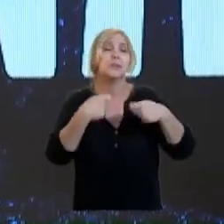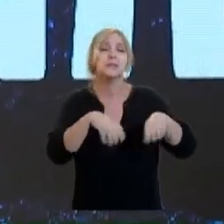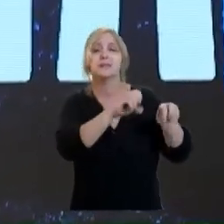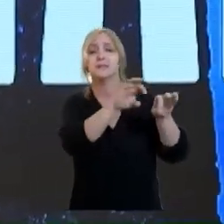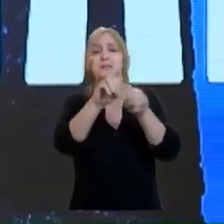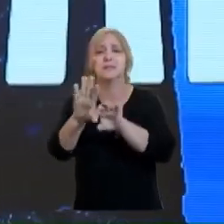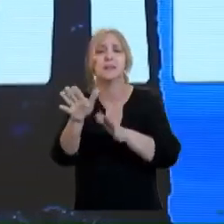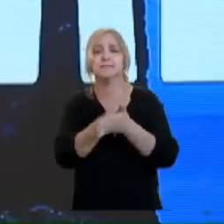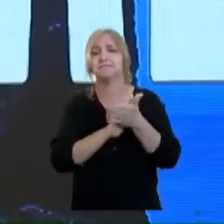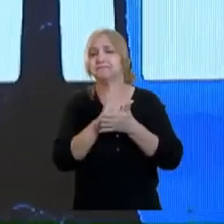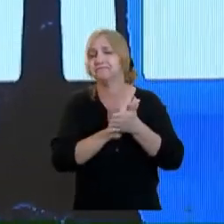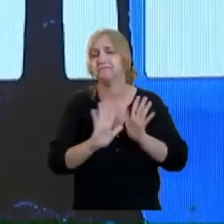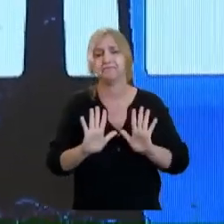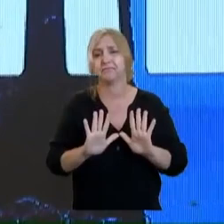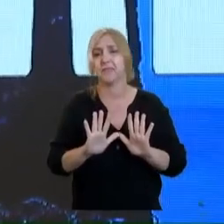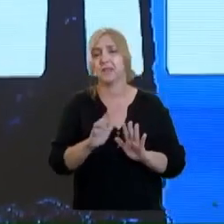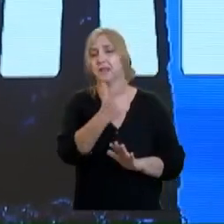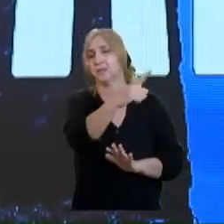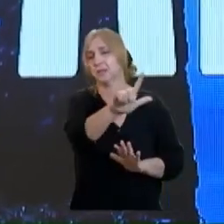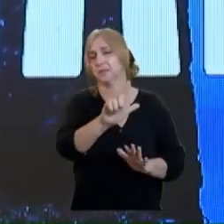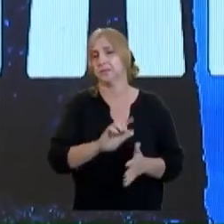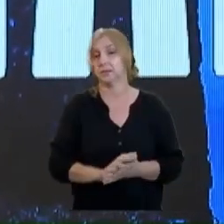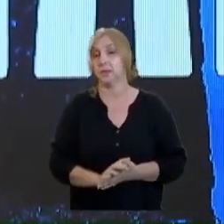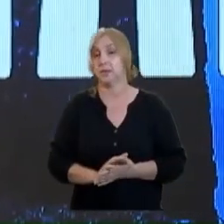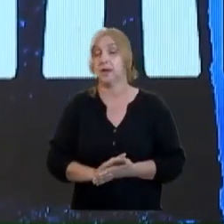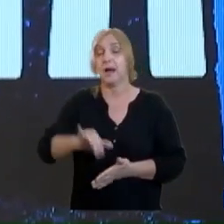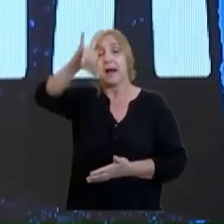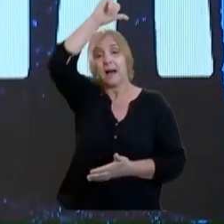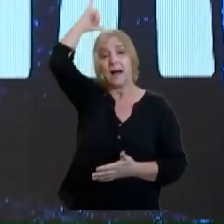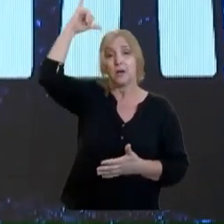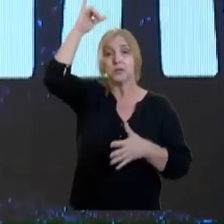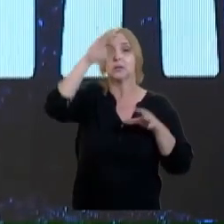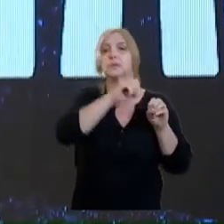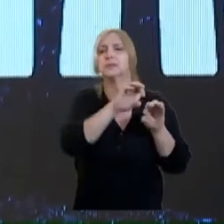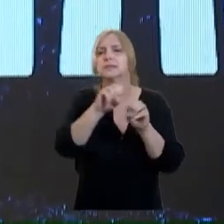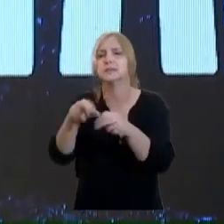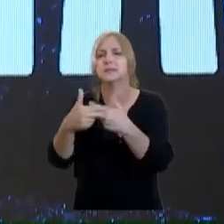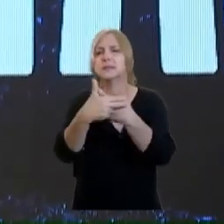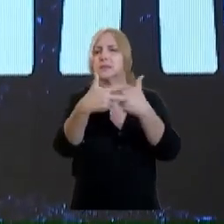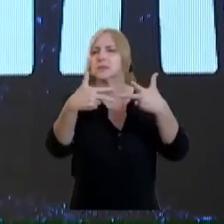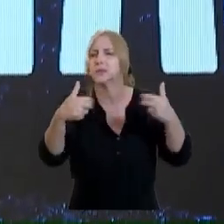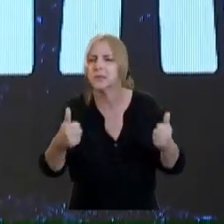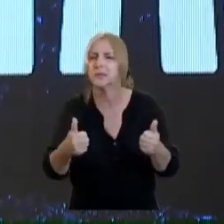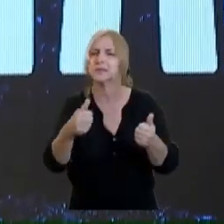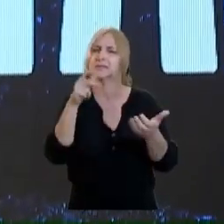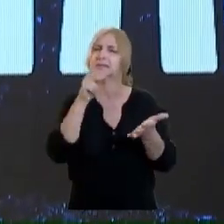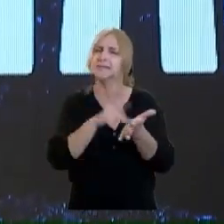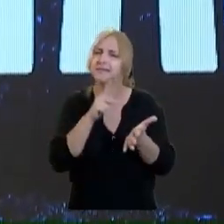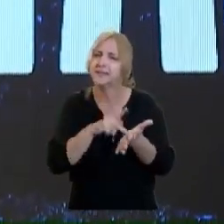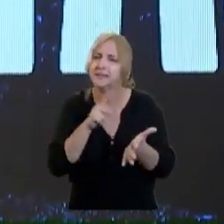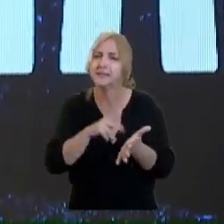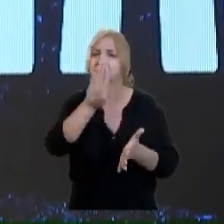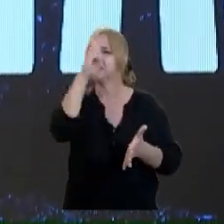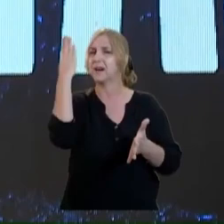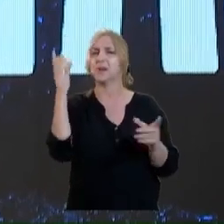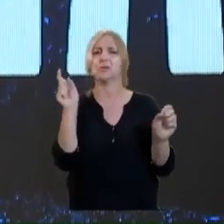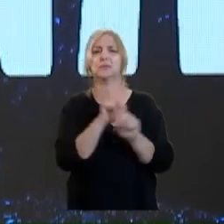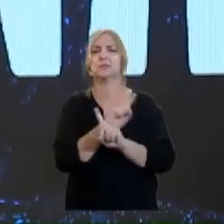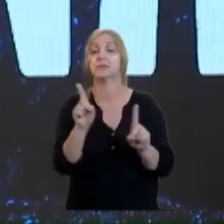alguém vos ensine, mas como a sua unção vos ensina a respeito de todas as coisas, e é verdadeira e não é